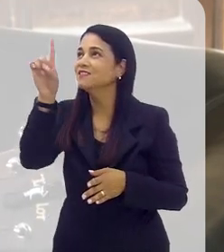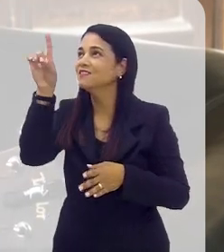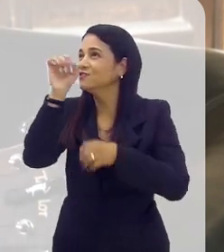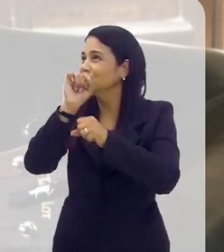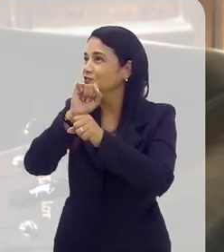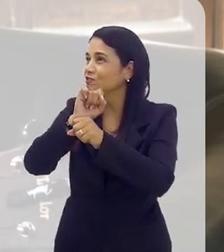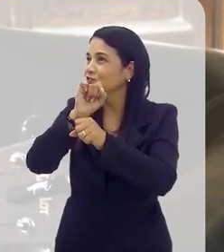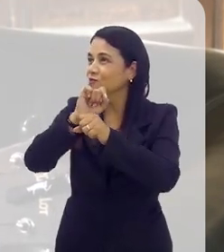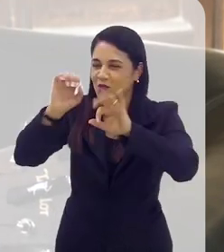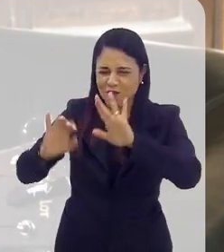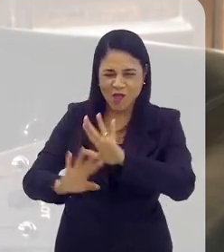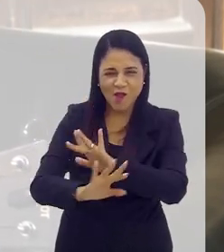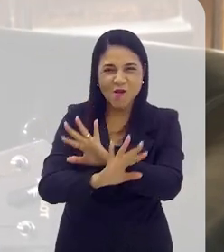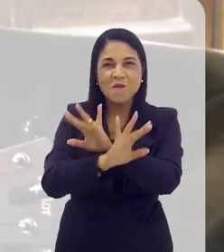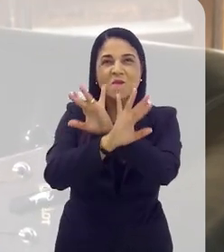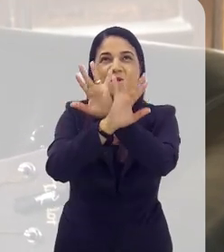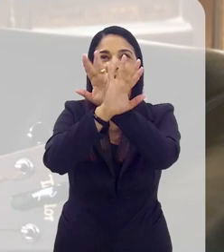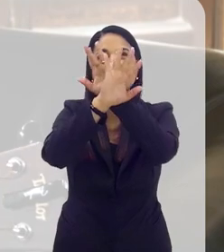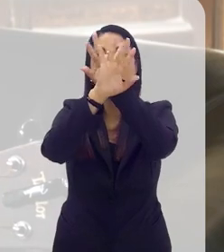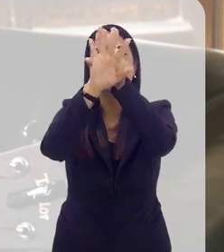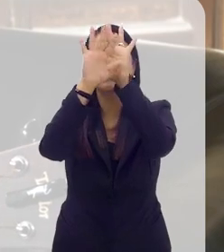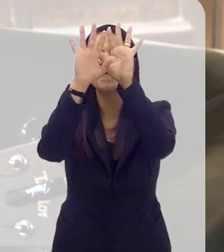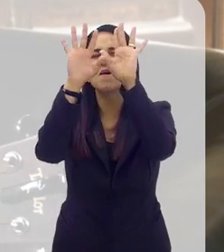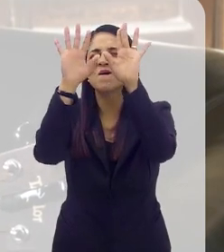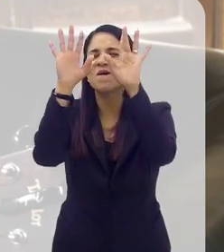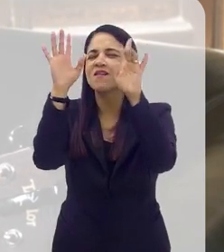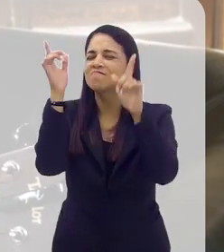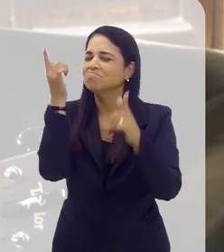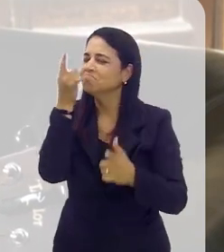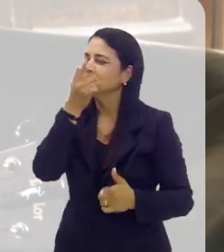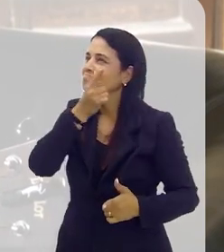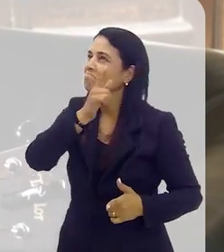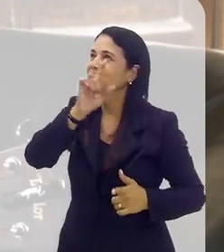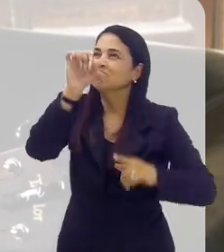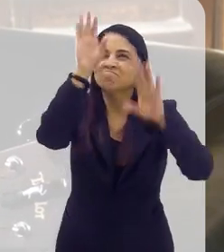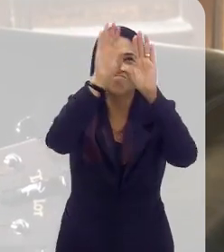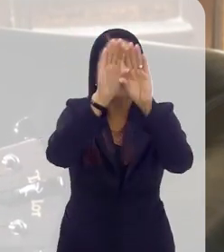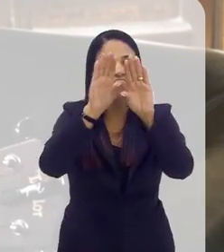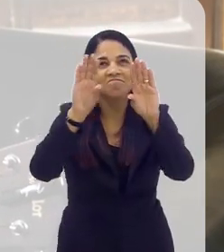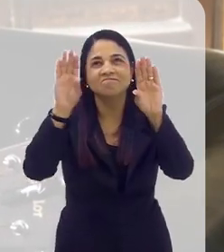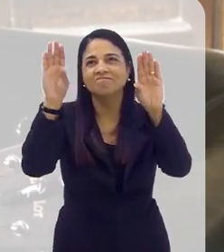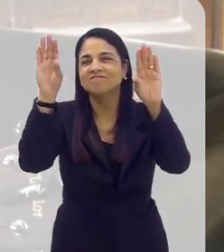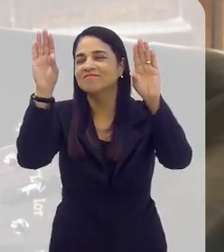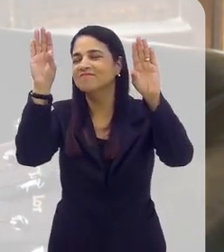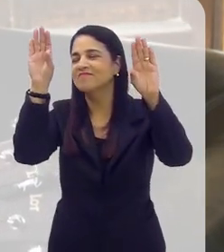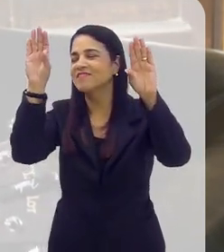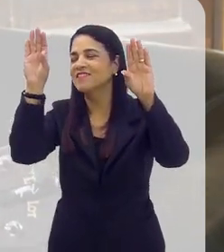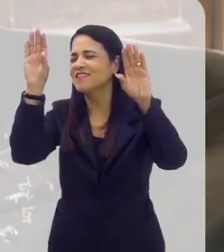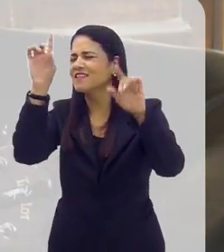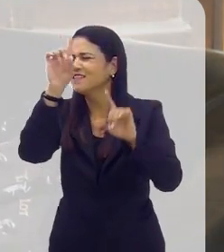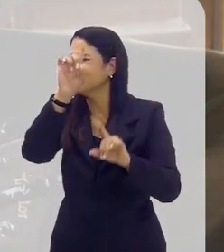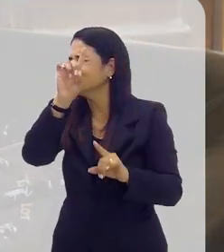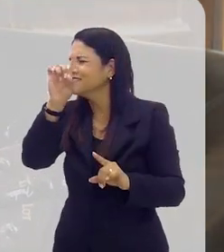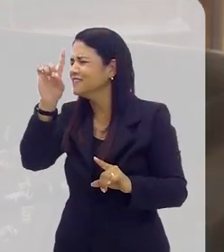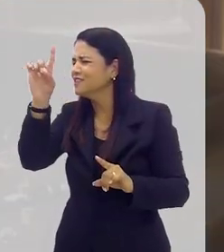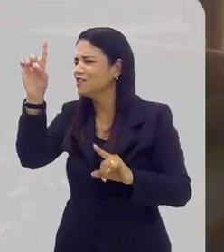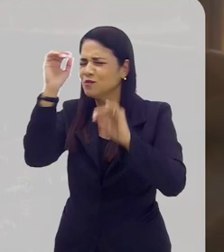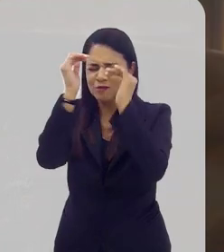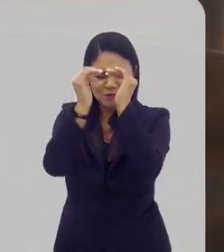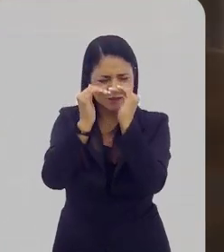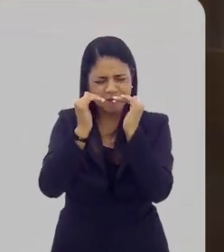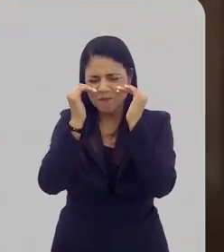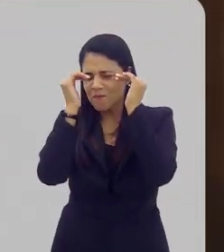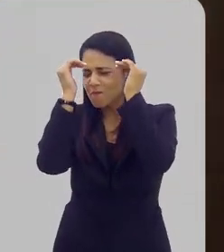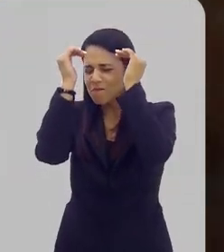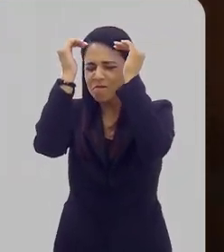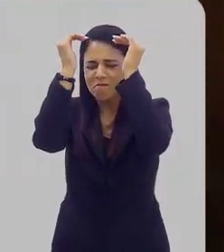minha vida inteira em teu altar, aguardando a tua glória